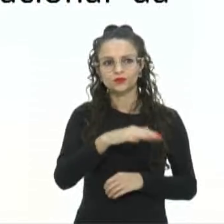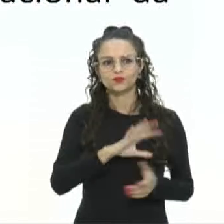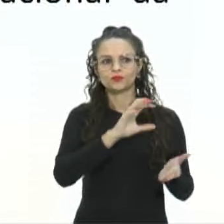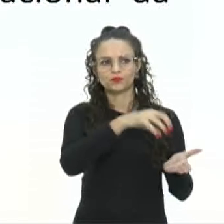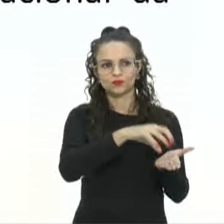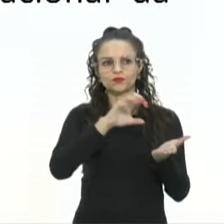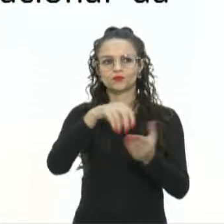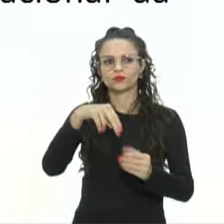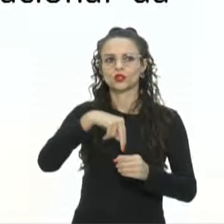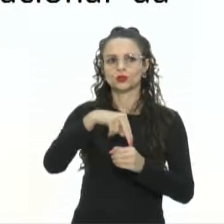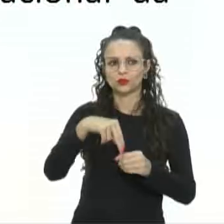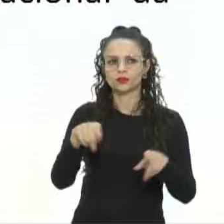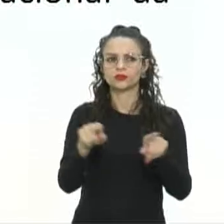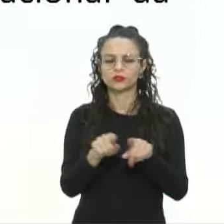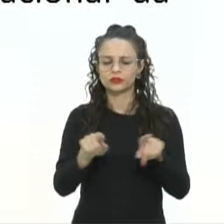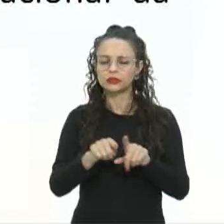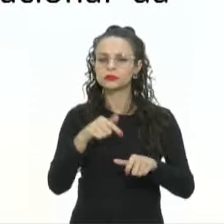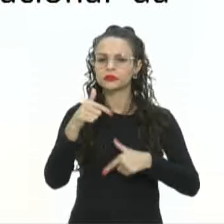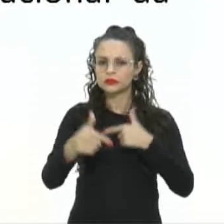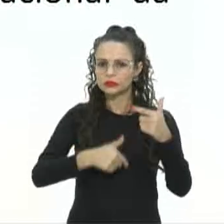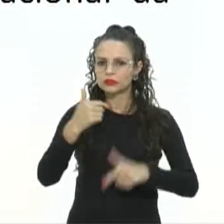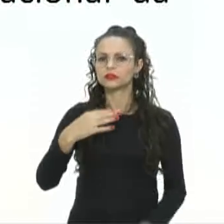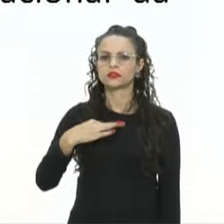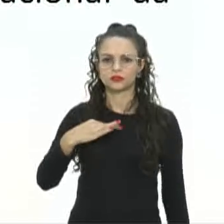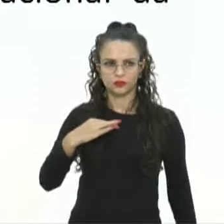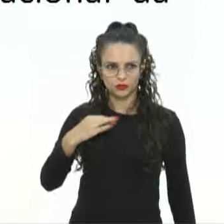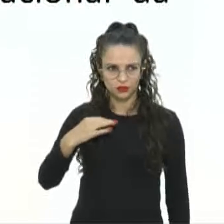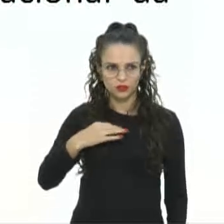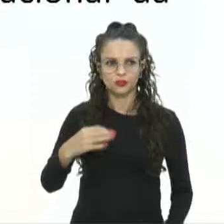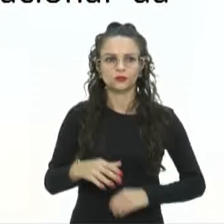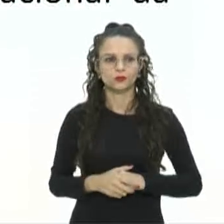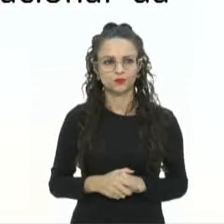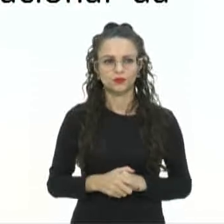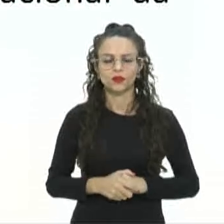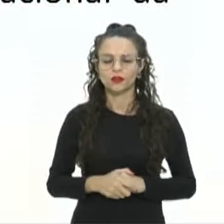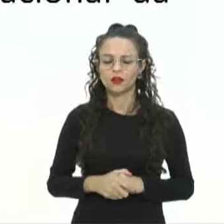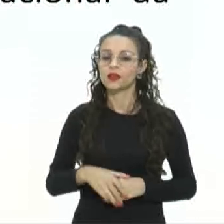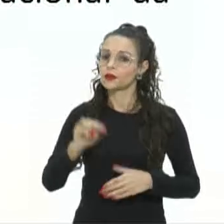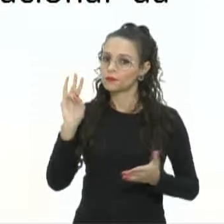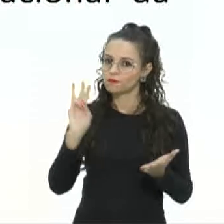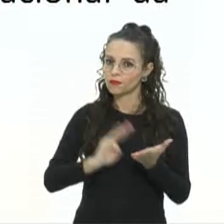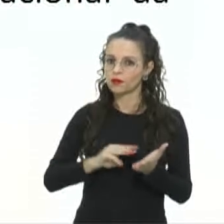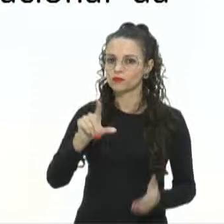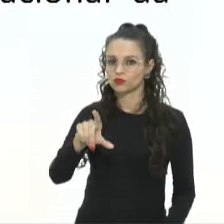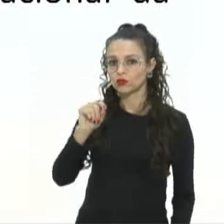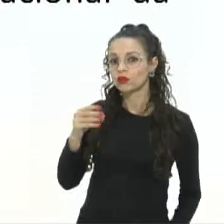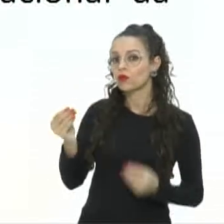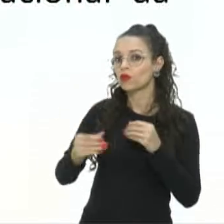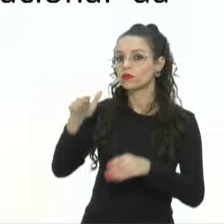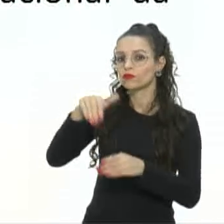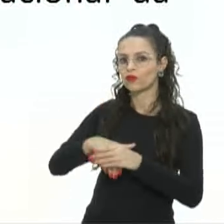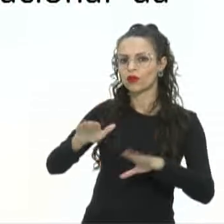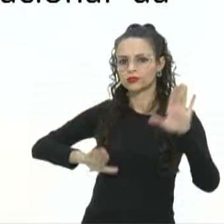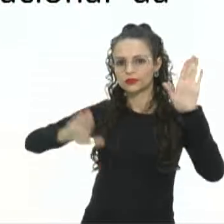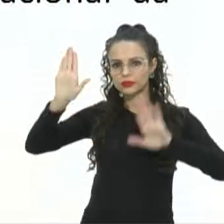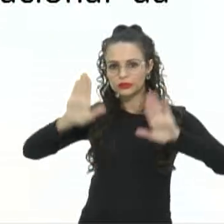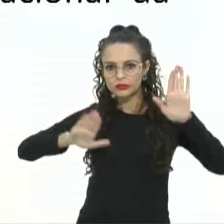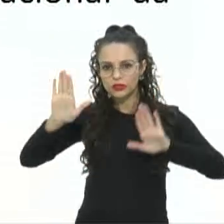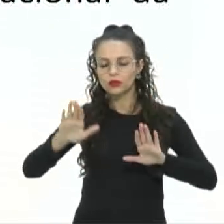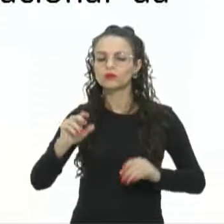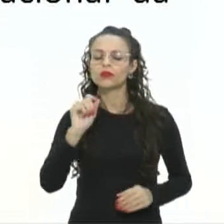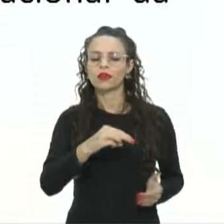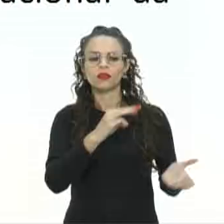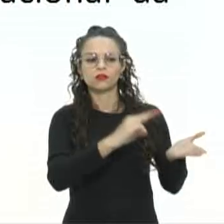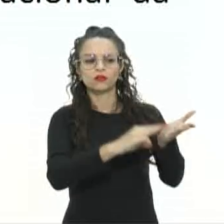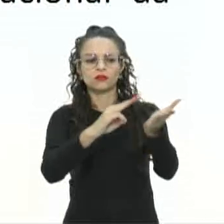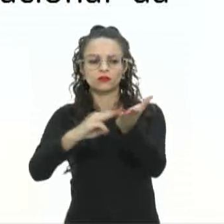e núcleos também são exercidos em caráter voluntário, sendo membros escolhidos através da eleição entre os